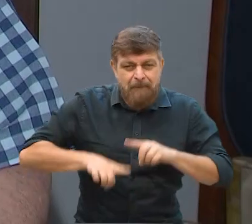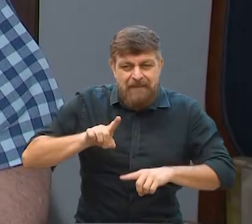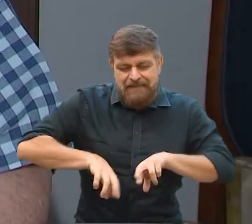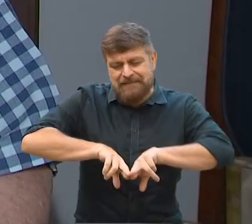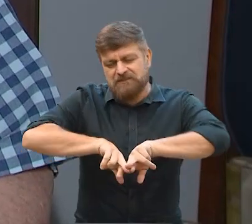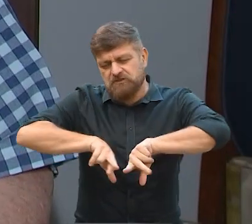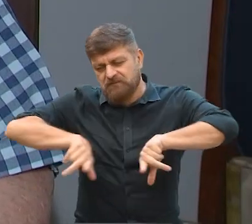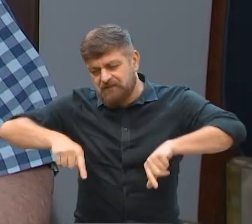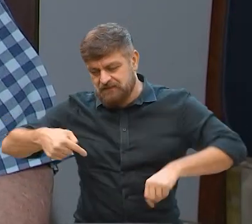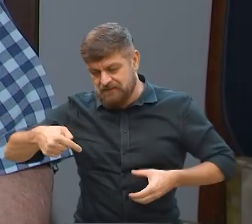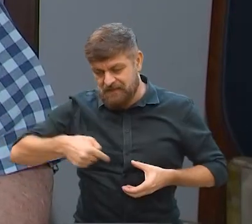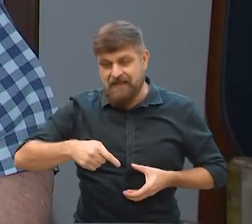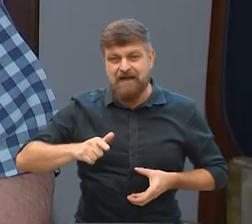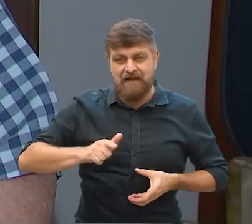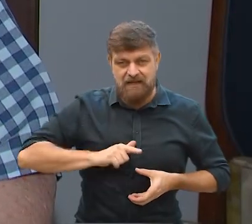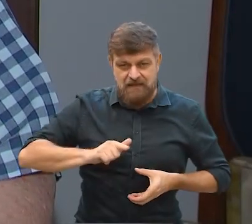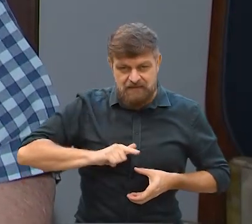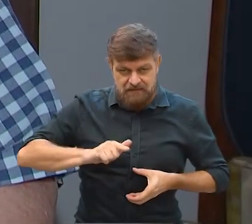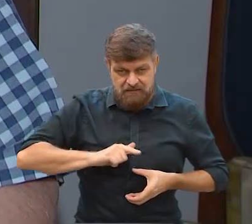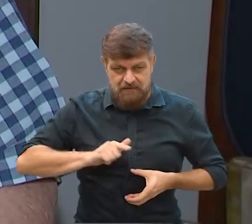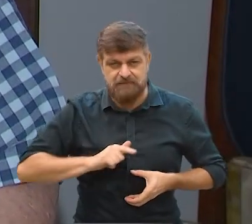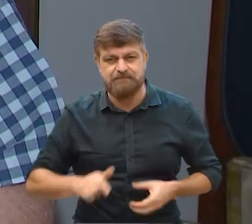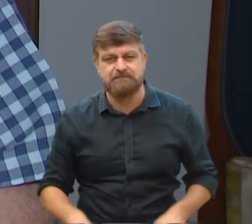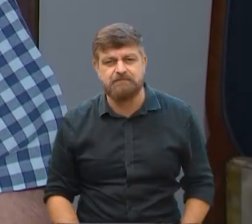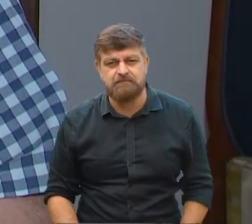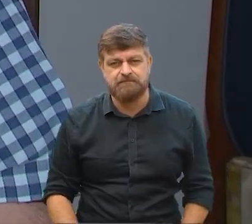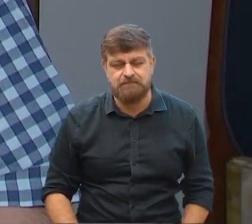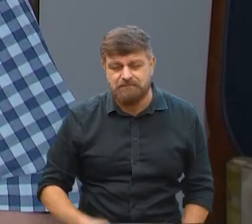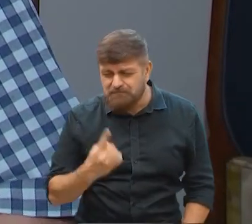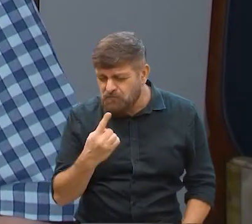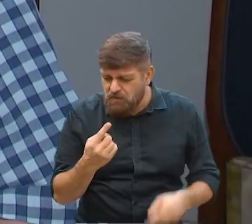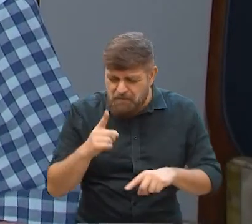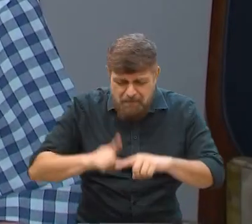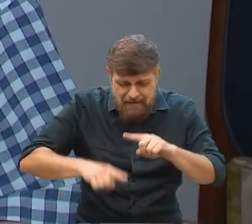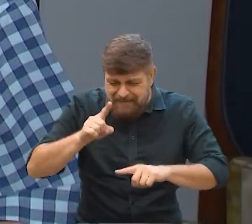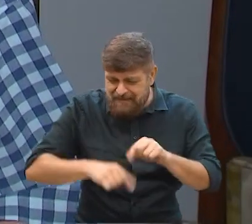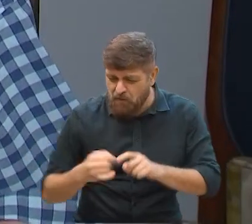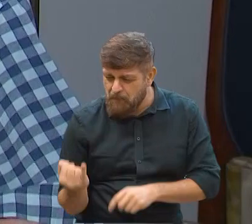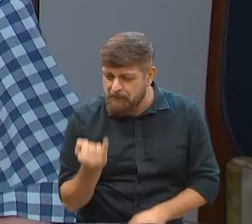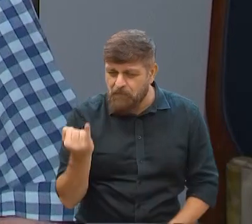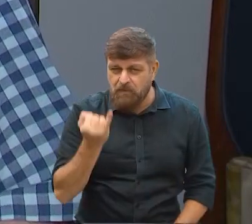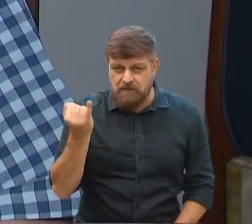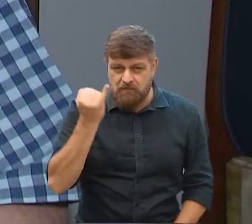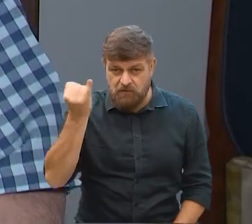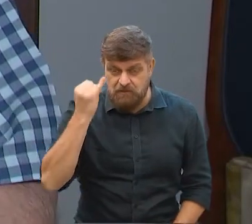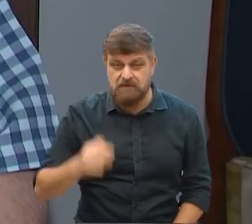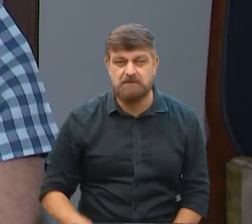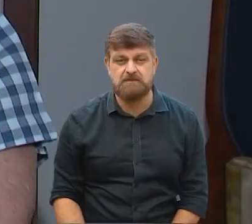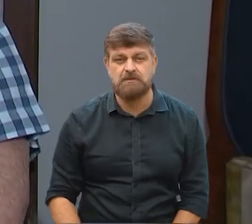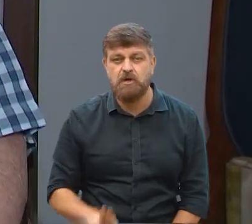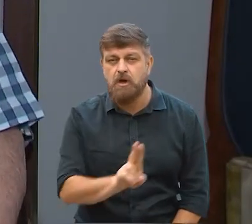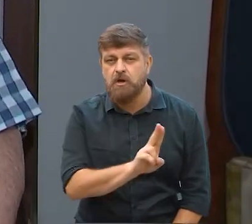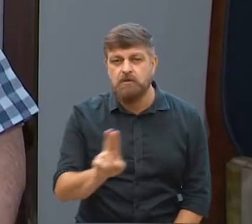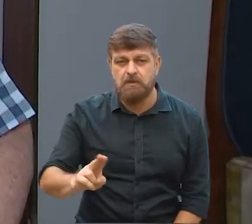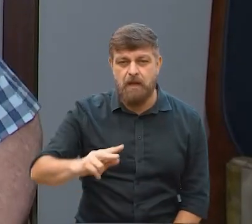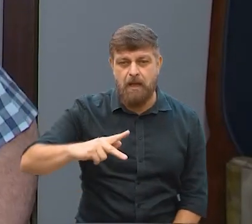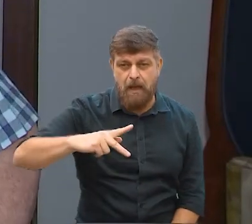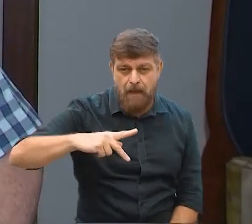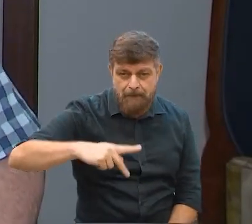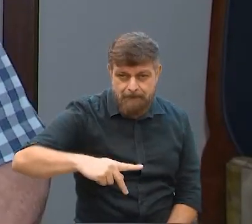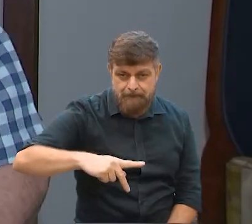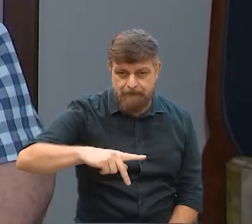sais, tem uma outra substância. Mas uma substância que tem no suco gástrico importante chama-se